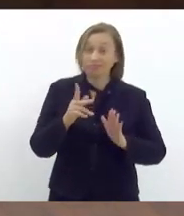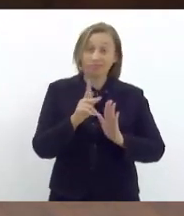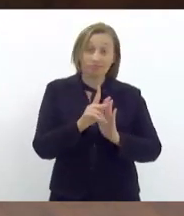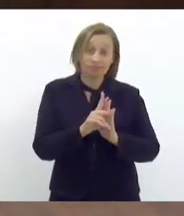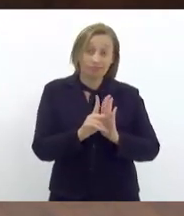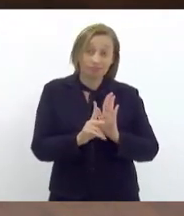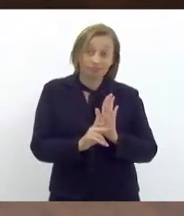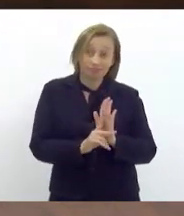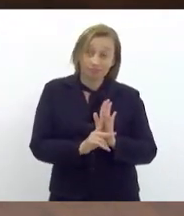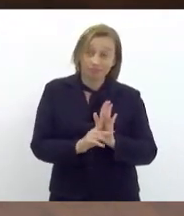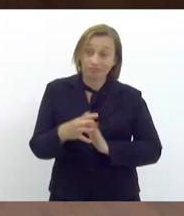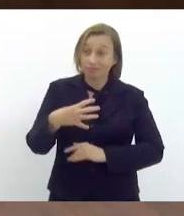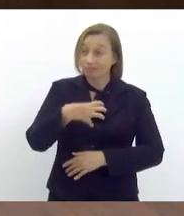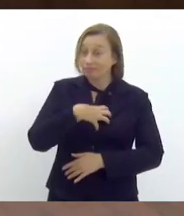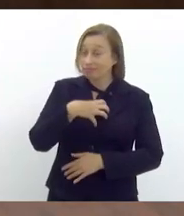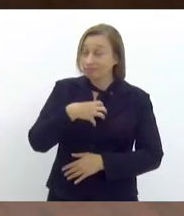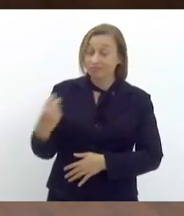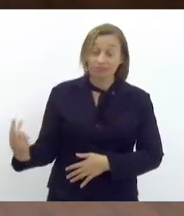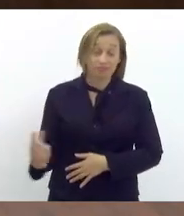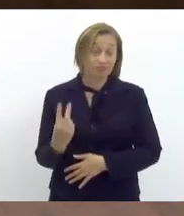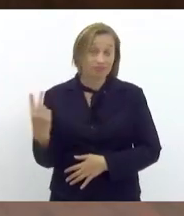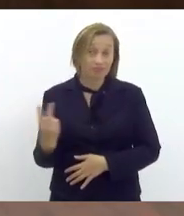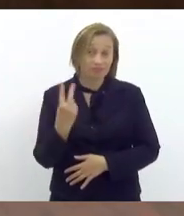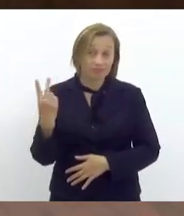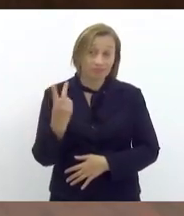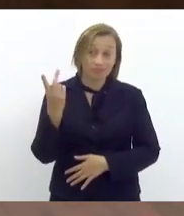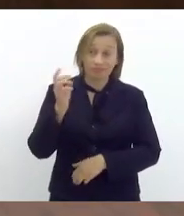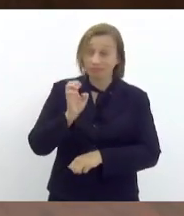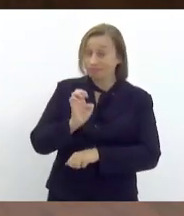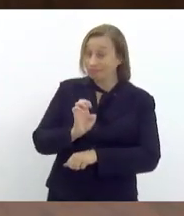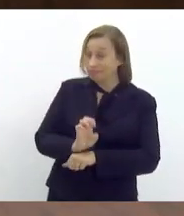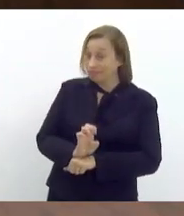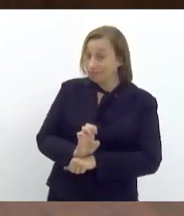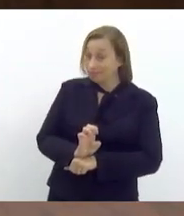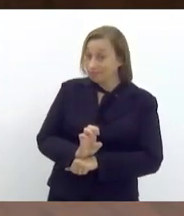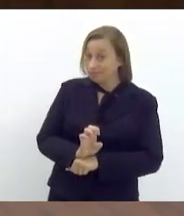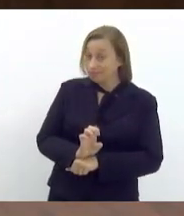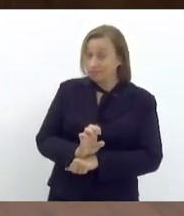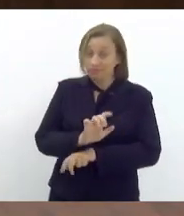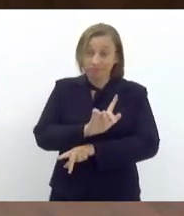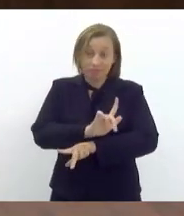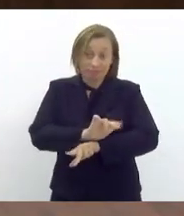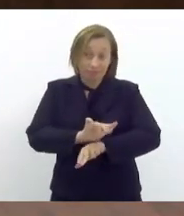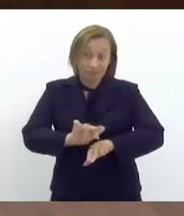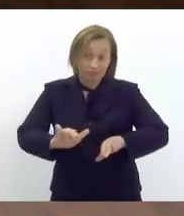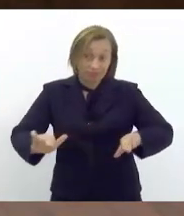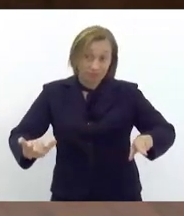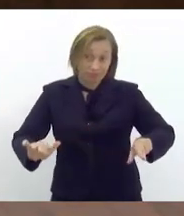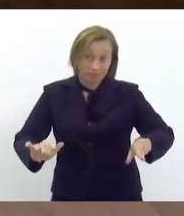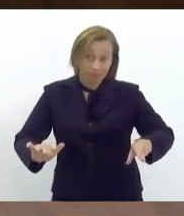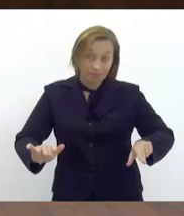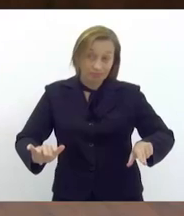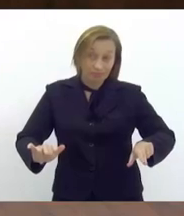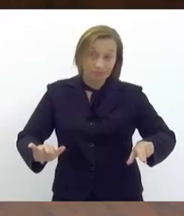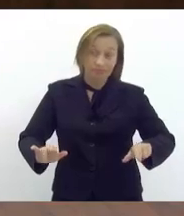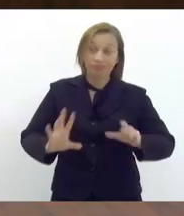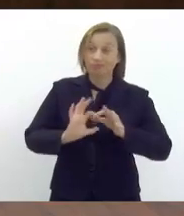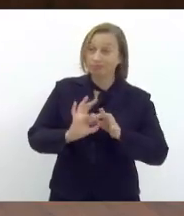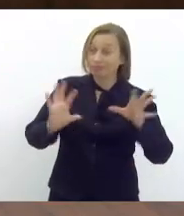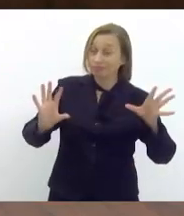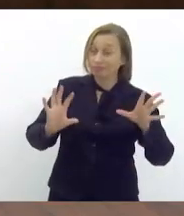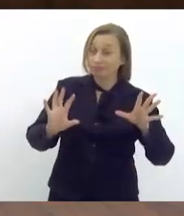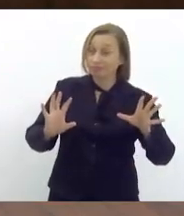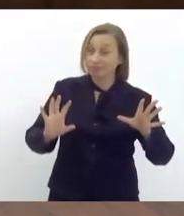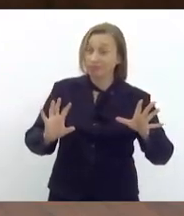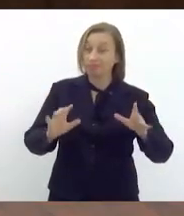no sentido da valorização de um estado diverso de um estado laico e portanto que contempla